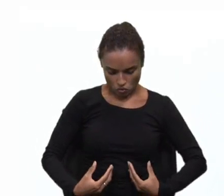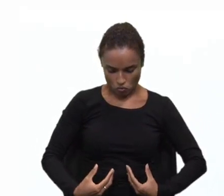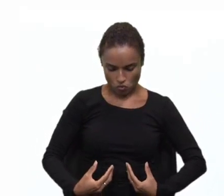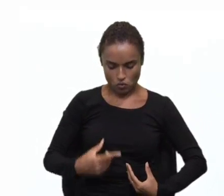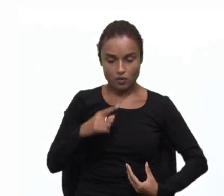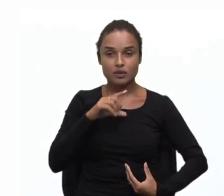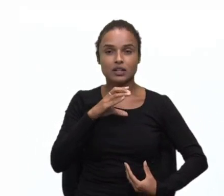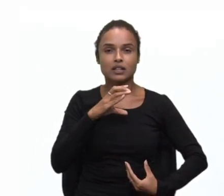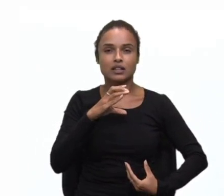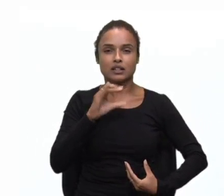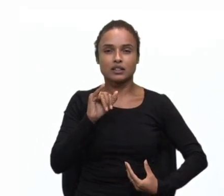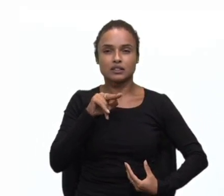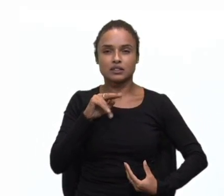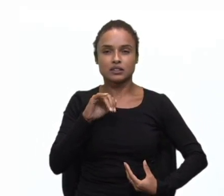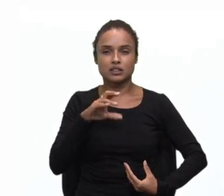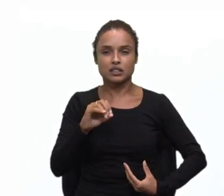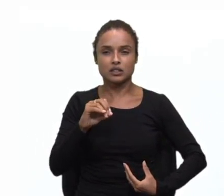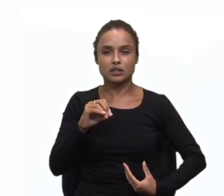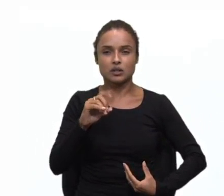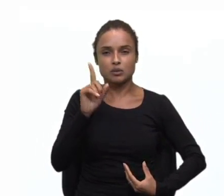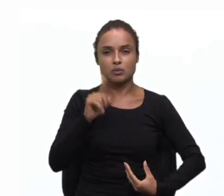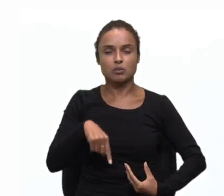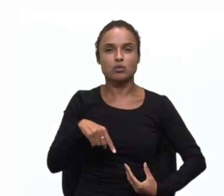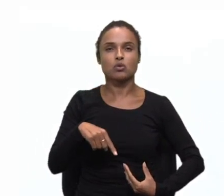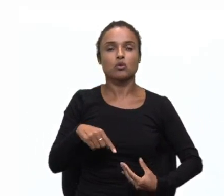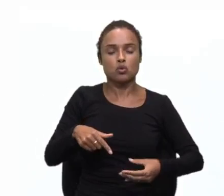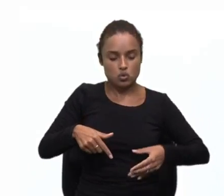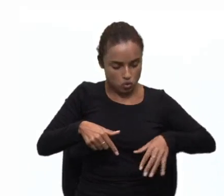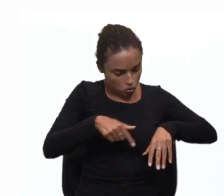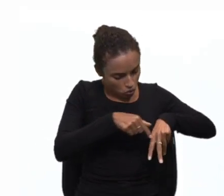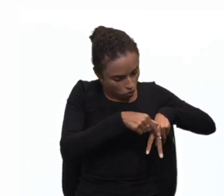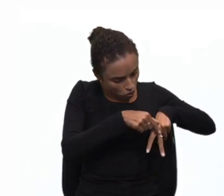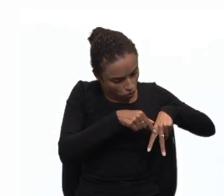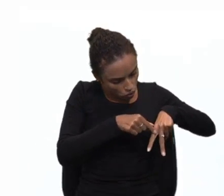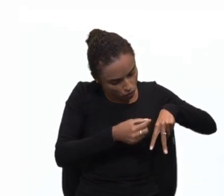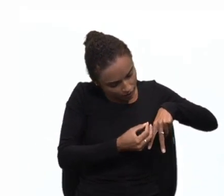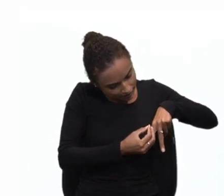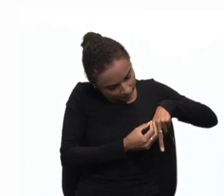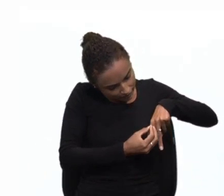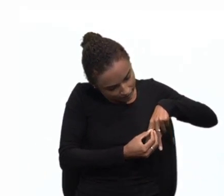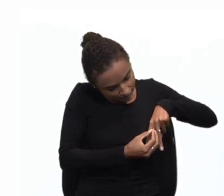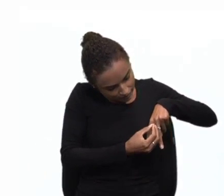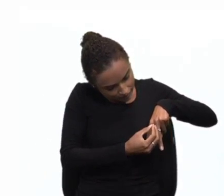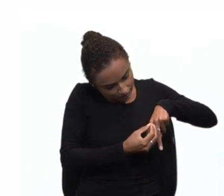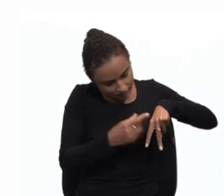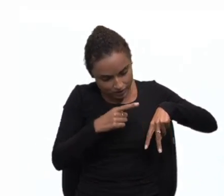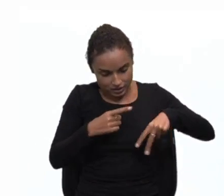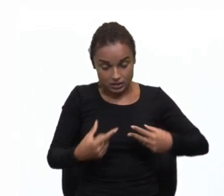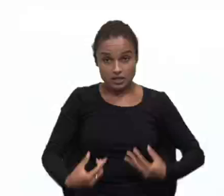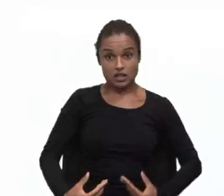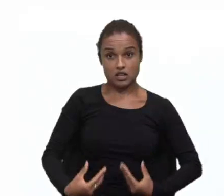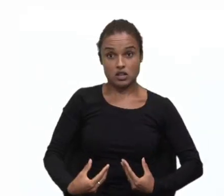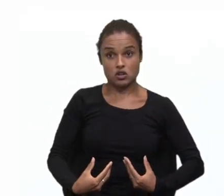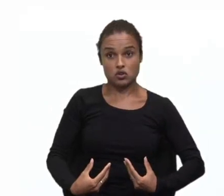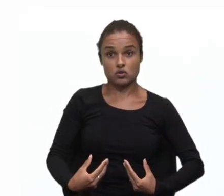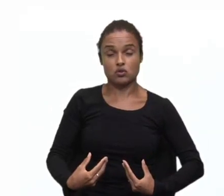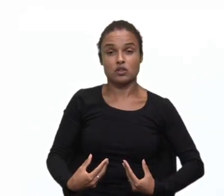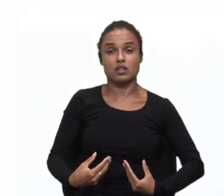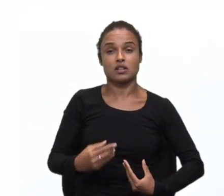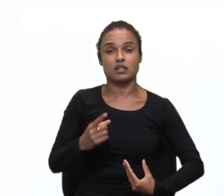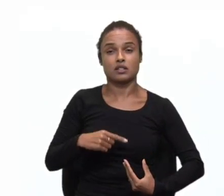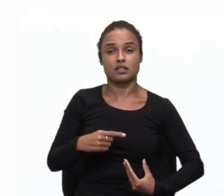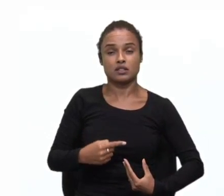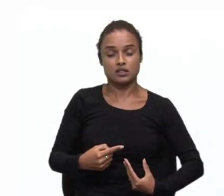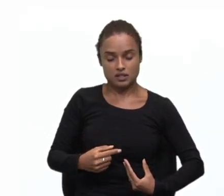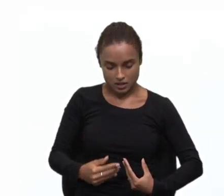dois ossos do quadril na linha mediana anterior. Ela está no centro, concorda? E está na parte anterior.